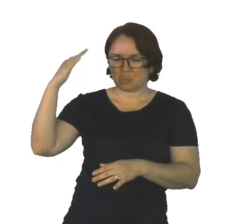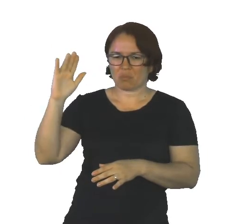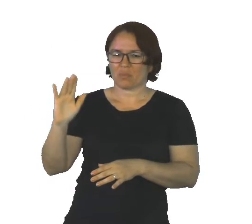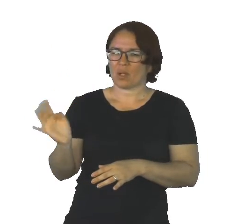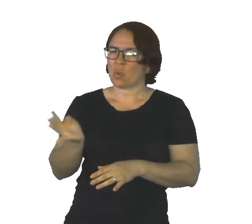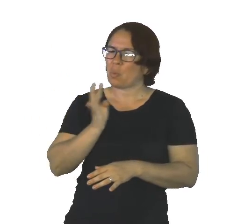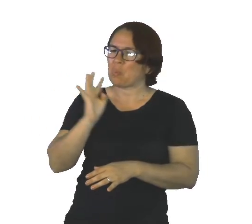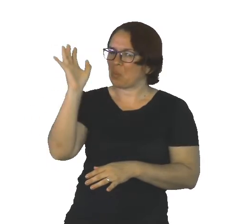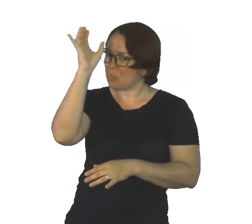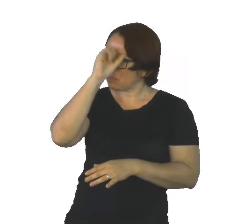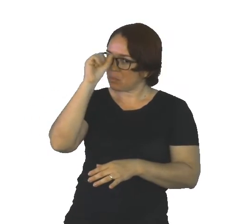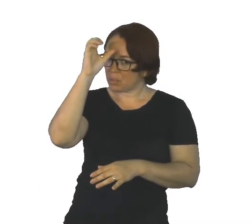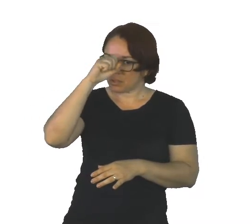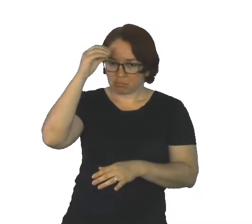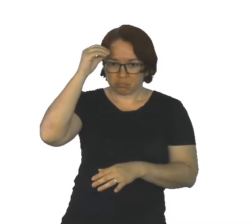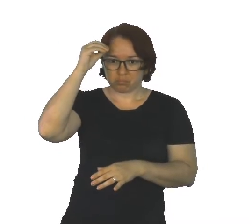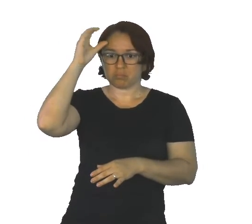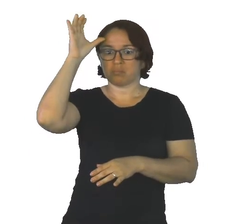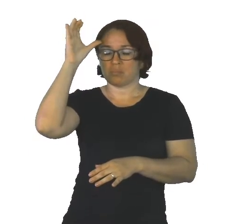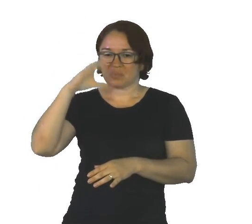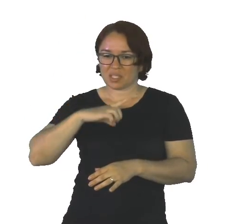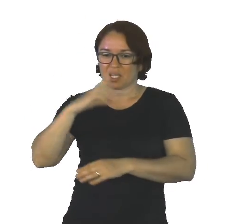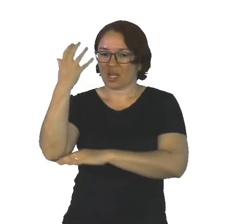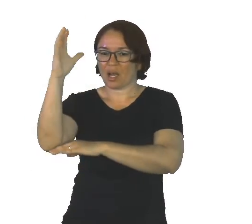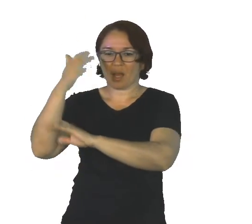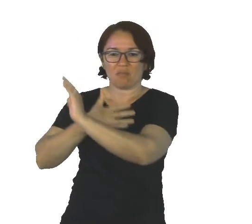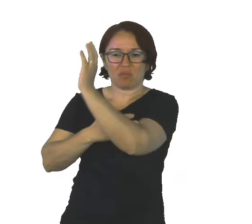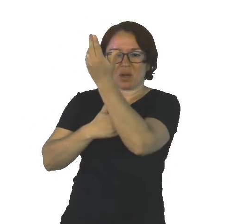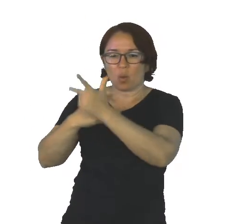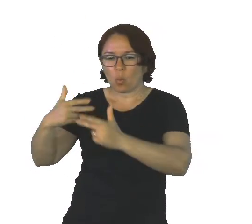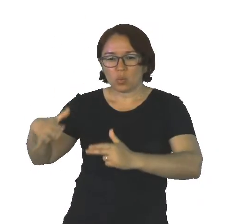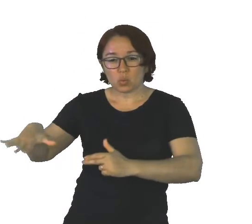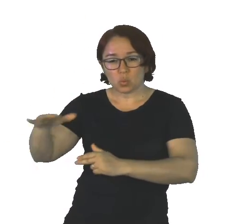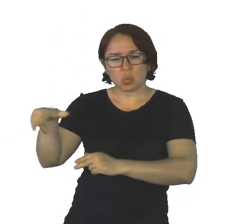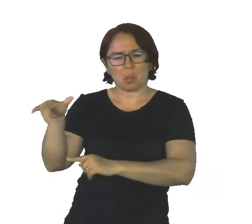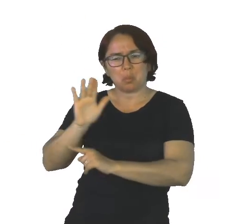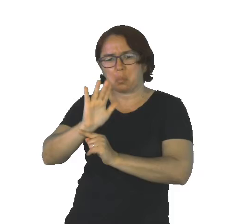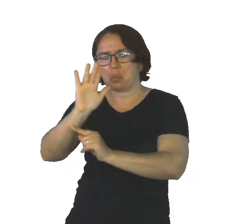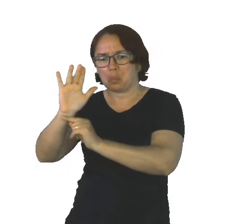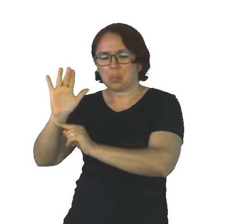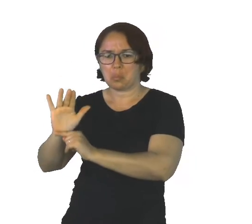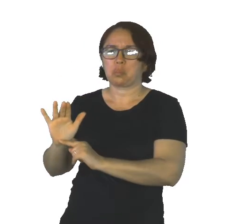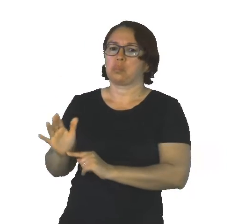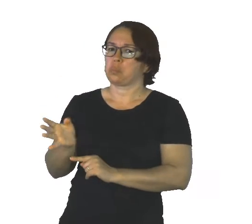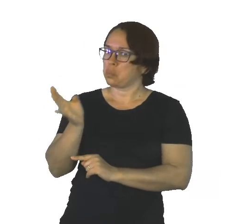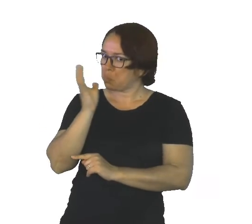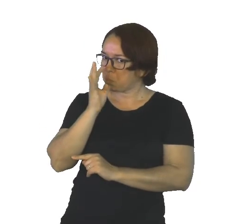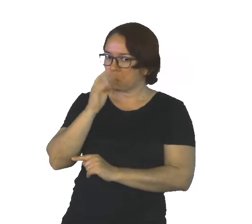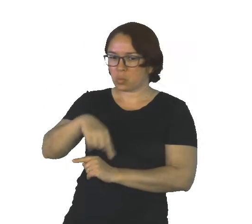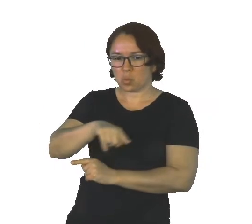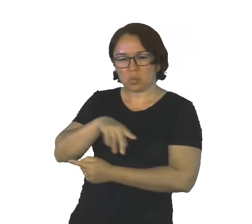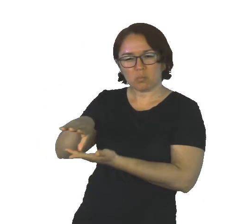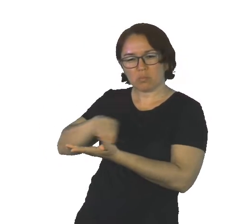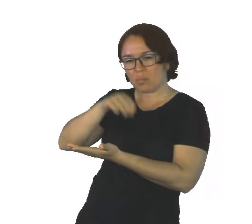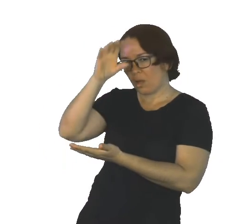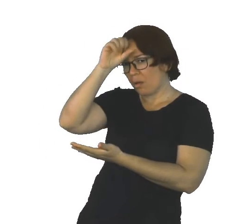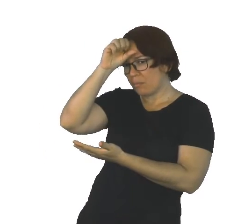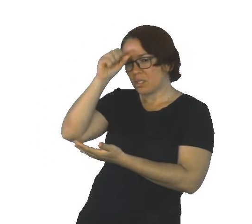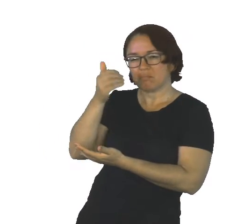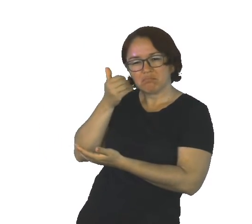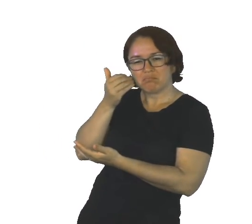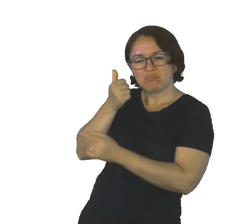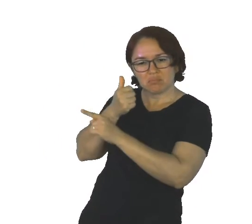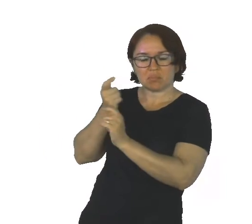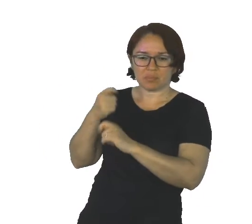vivem, que eles conseguiram preservar, né? E olha o quanto a gente tem a aprender com eles. A criançada que vem aqui